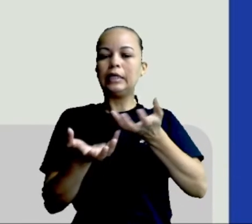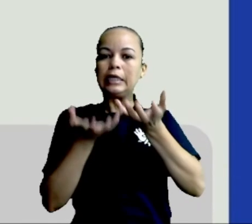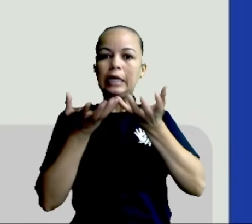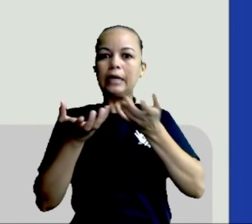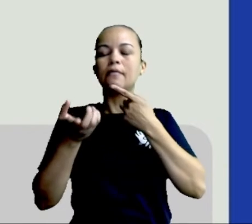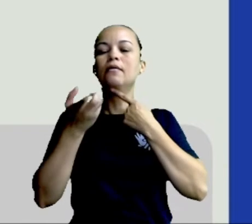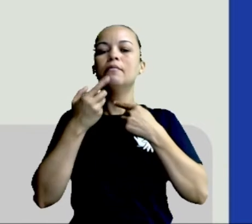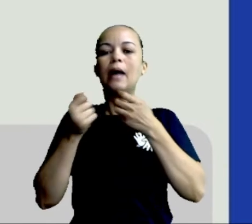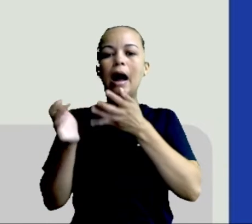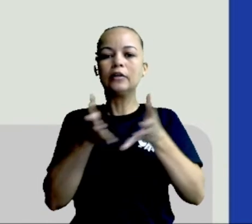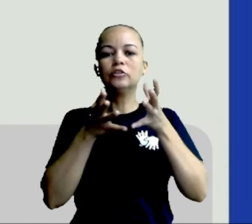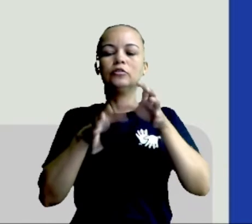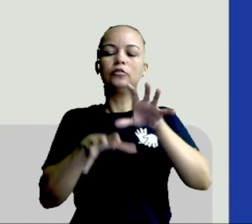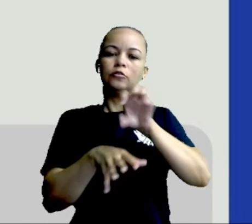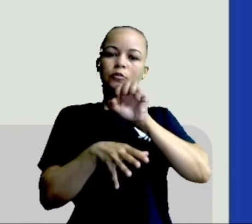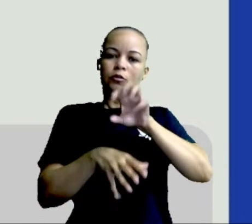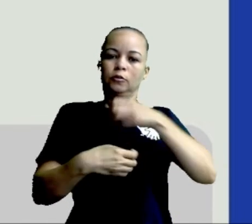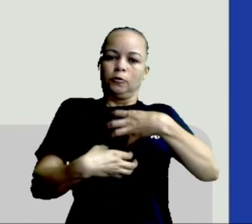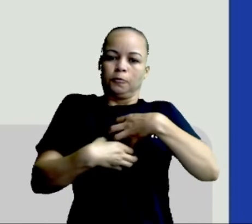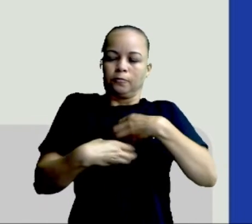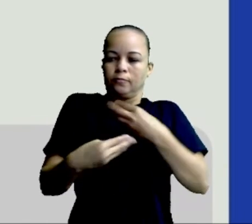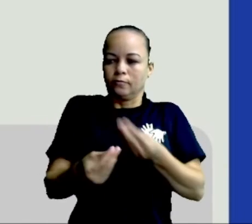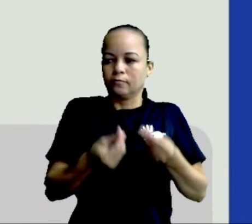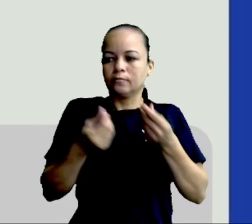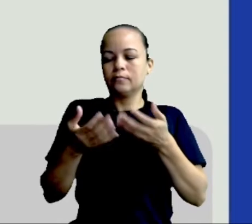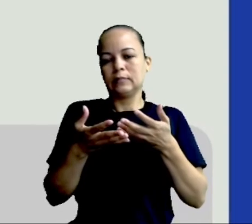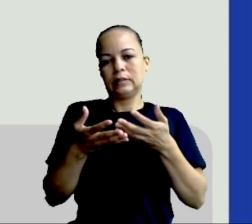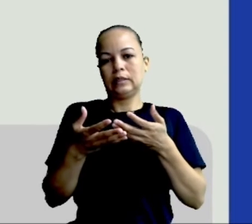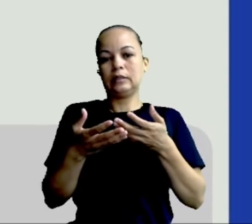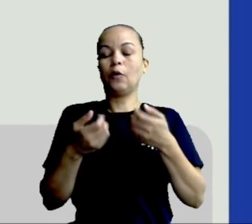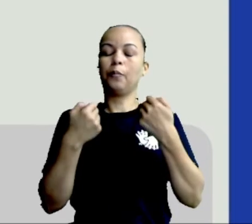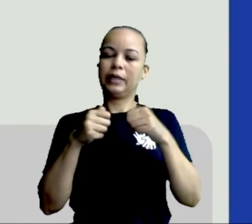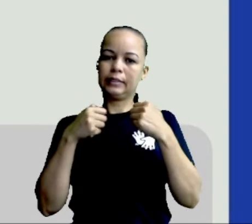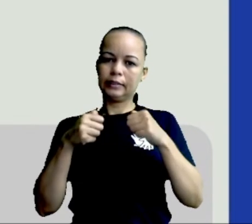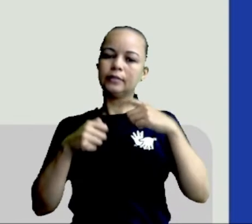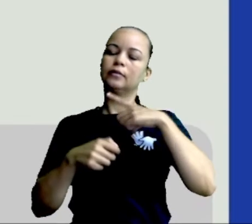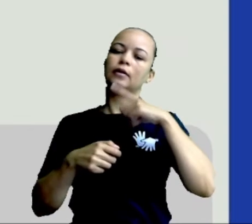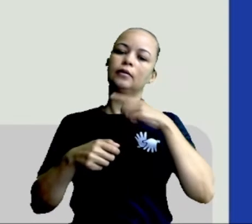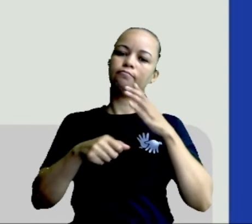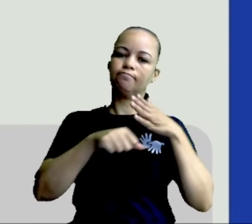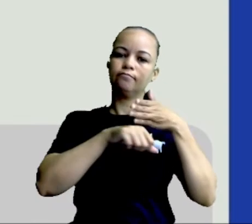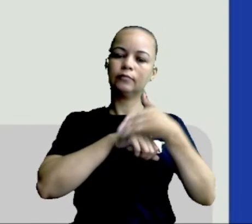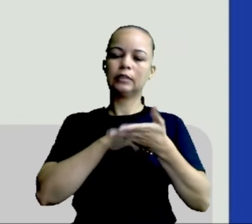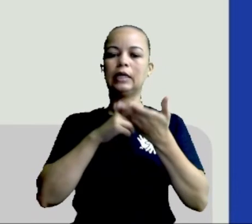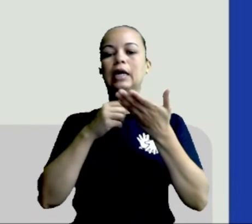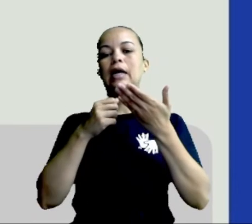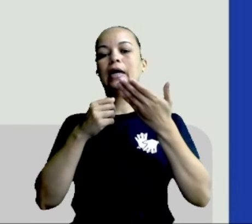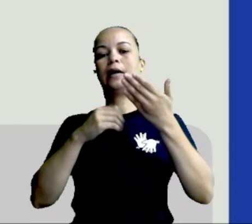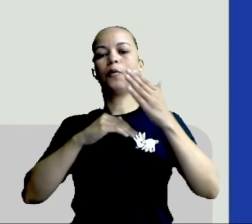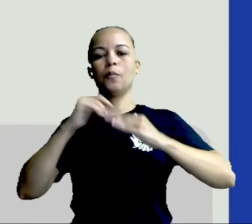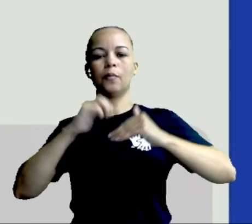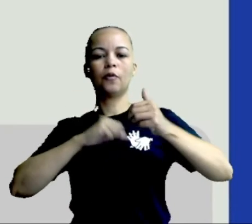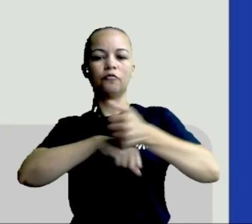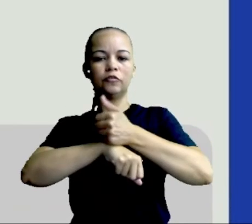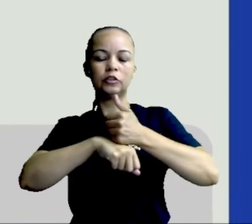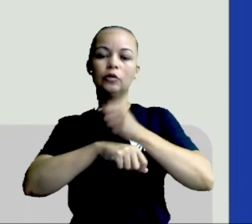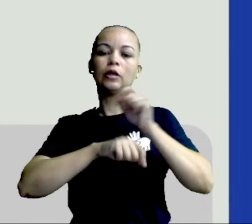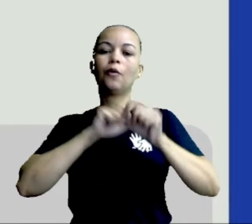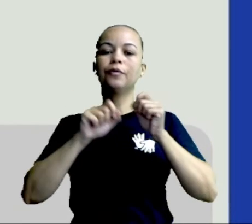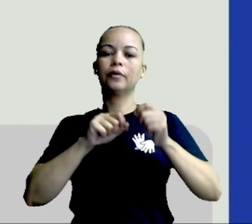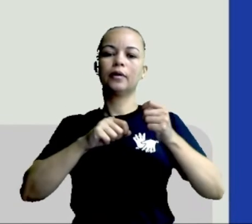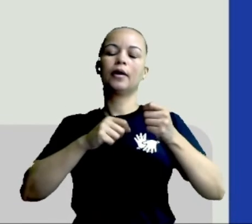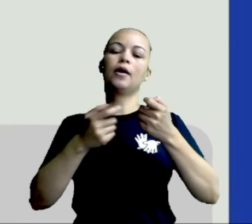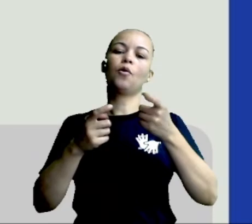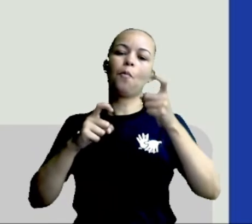abstinência. Portanto, é sempre importante que haja um acompanhamento por um profissional, por um médico, para que